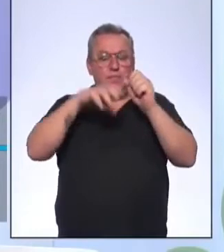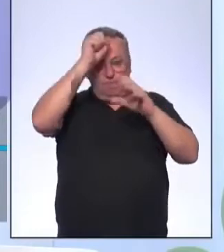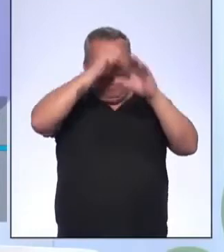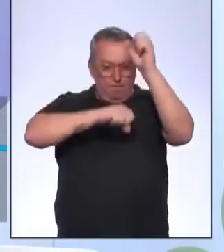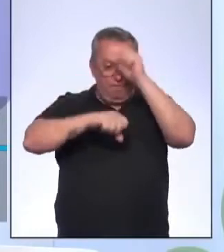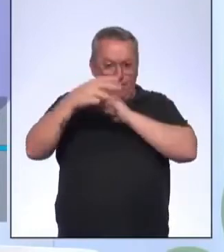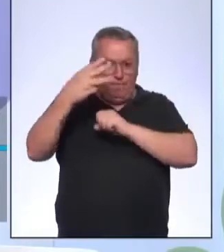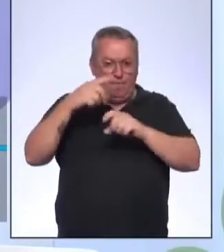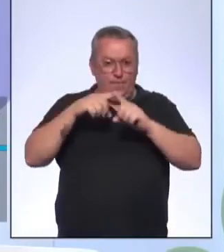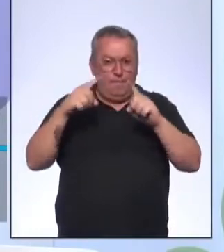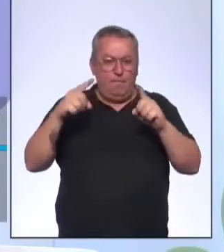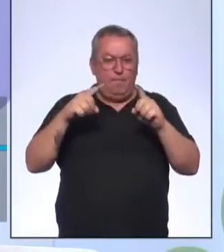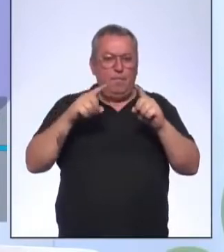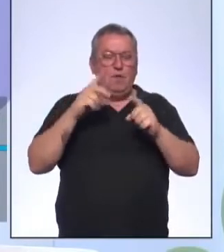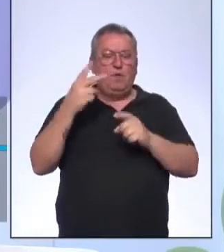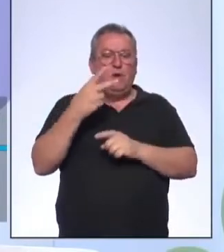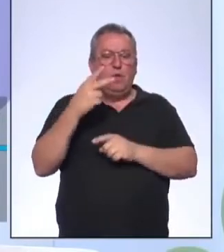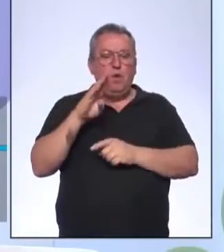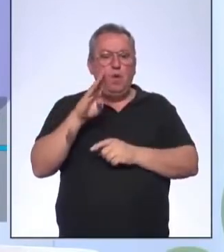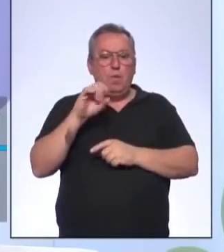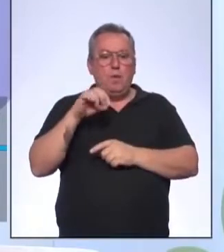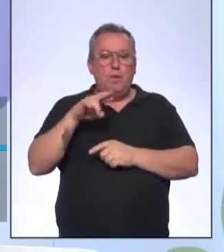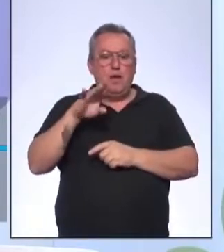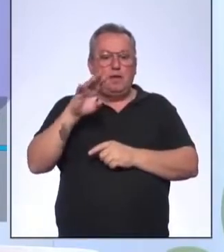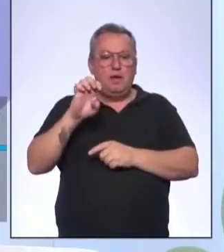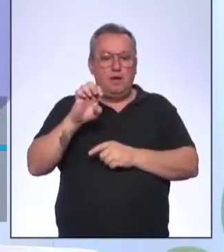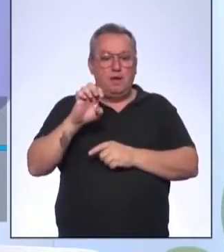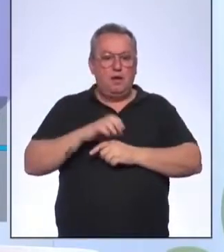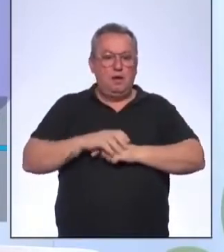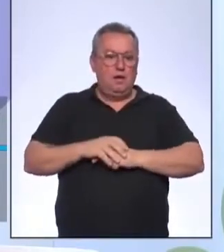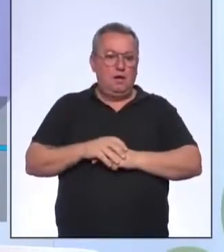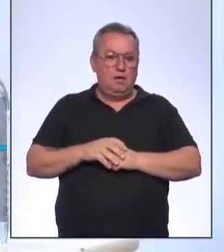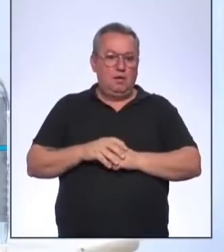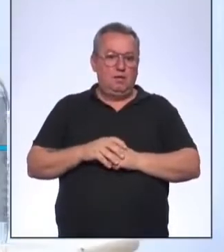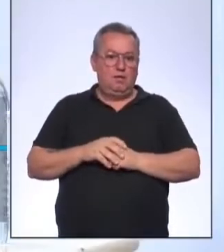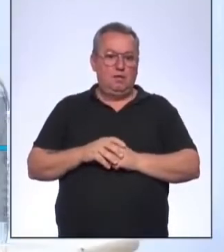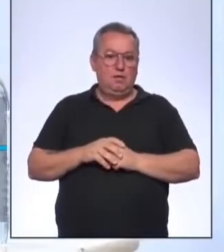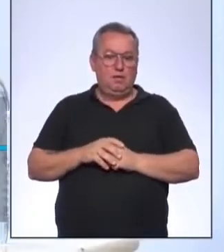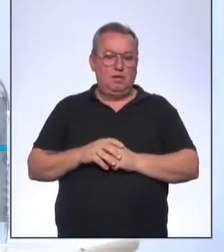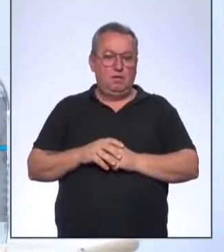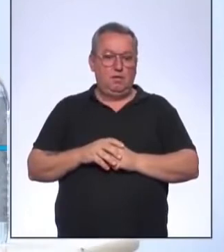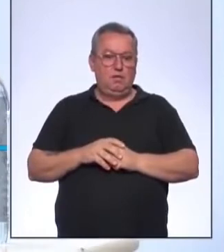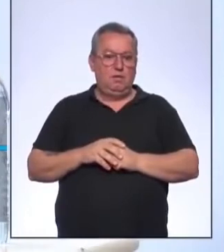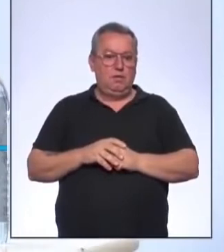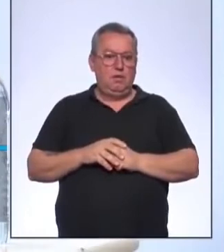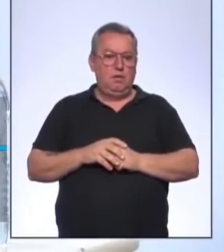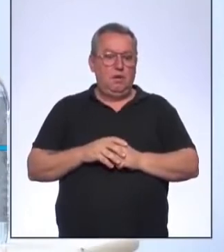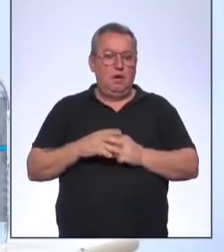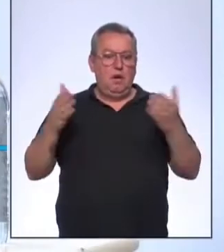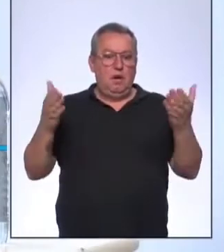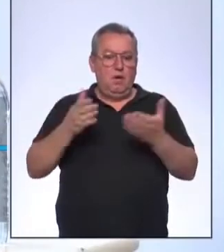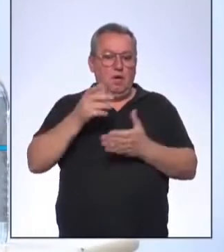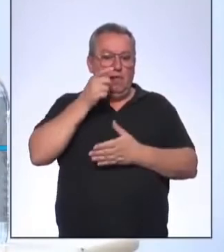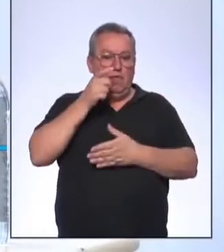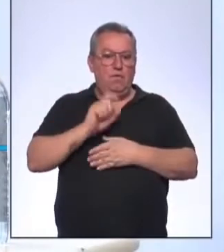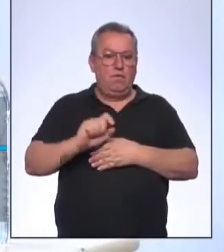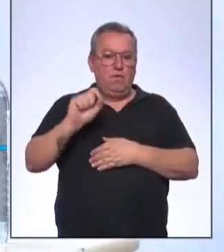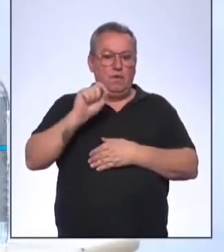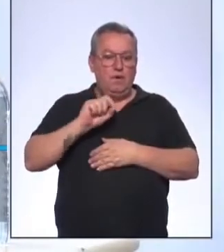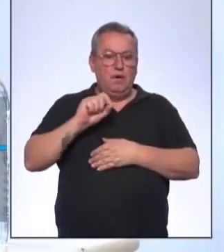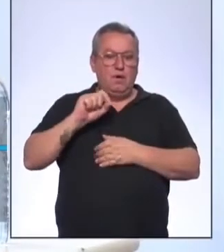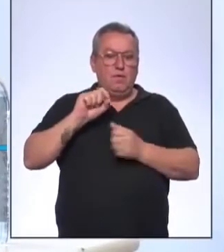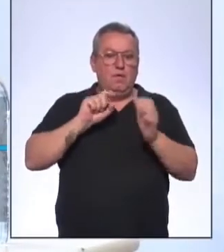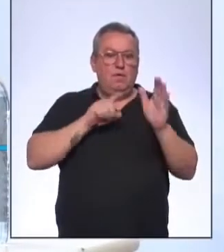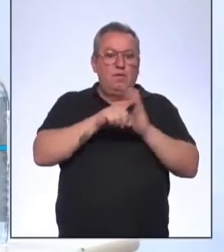três mas referente ao 2º bimestre não é professora exatamente vamos agora eu vou fazer